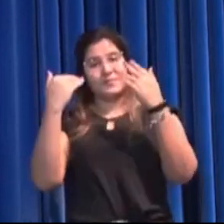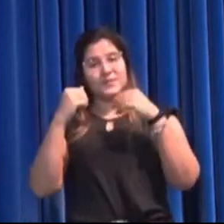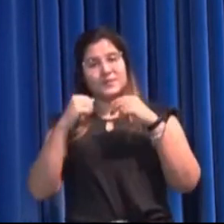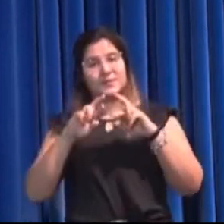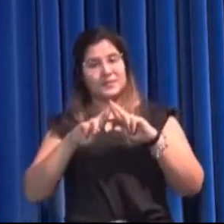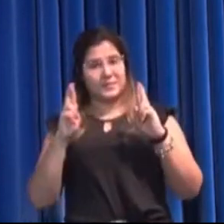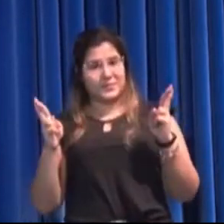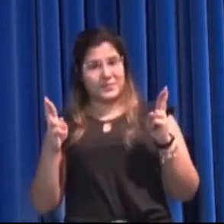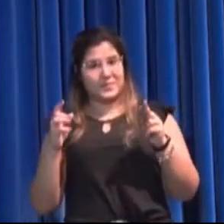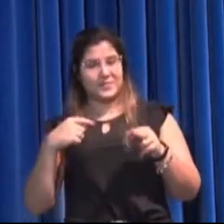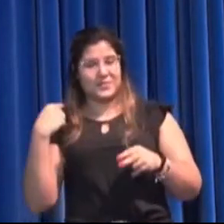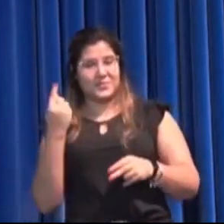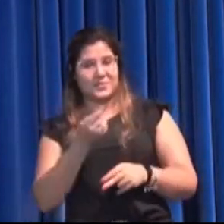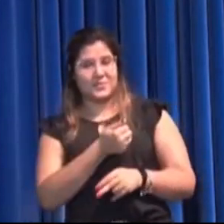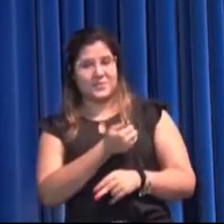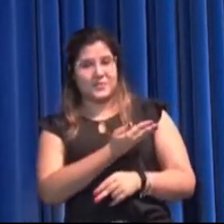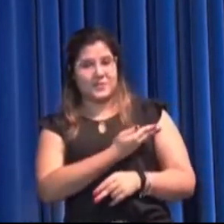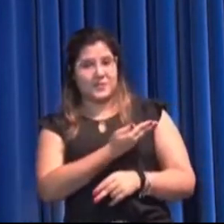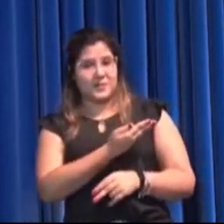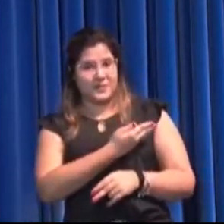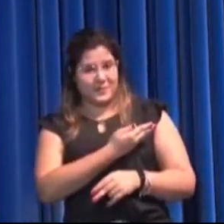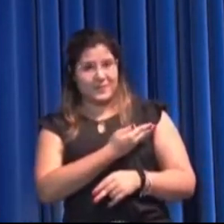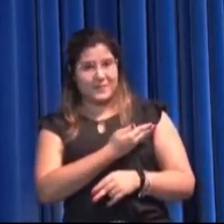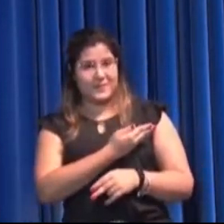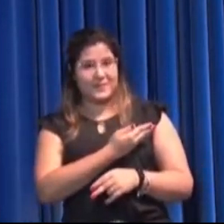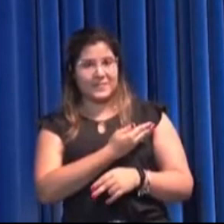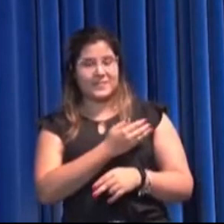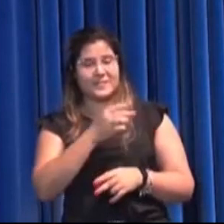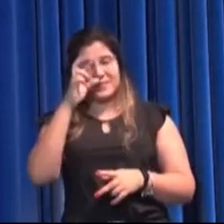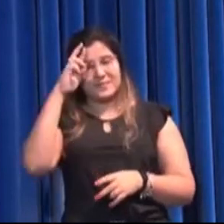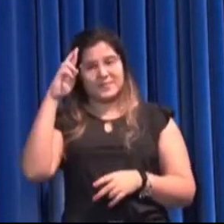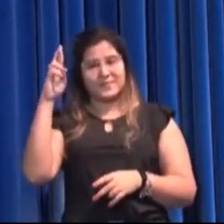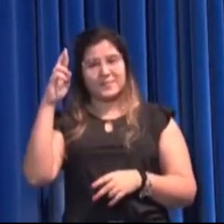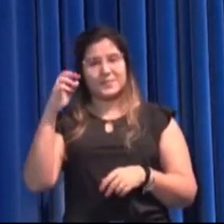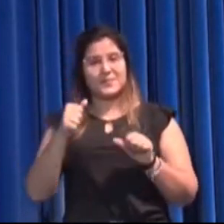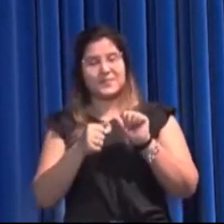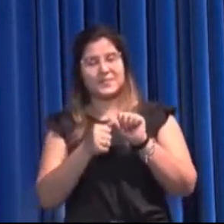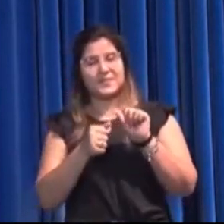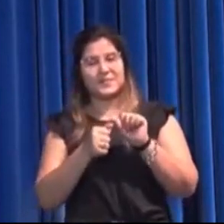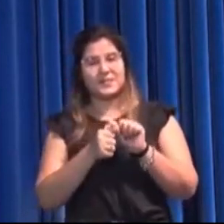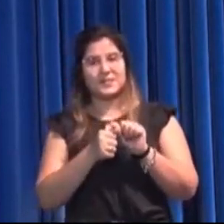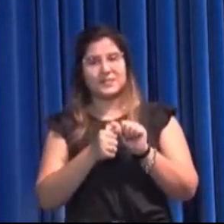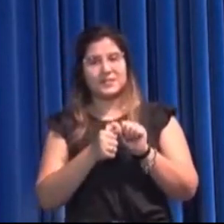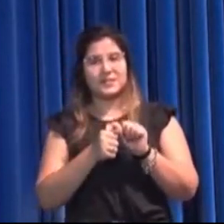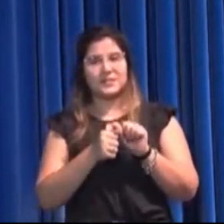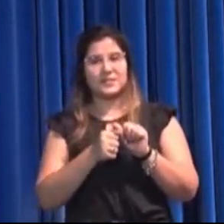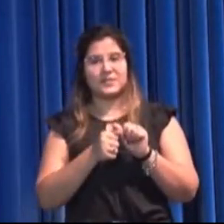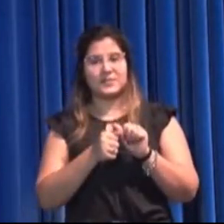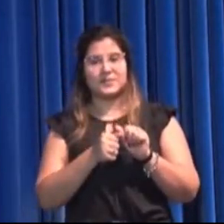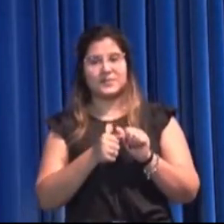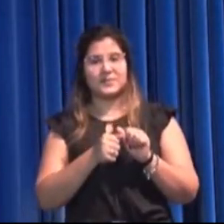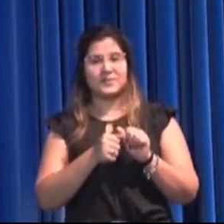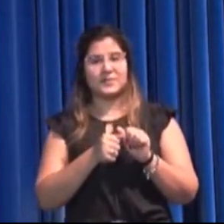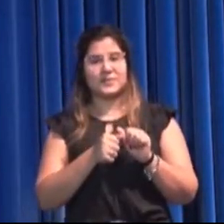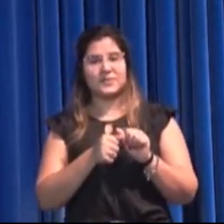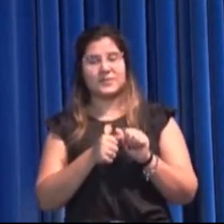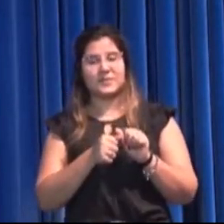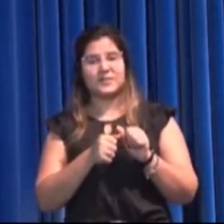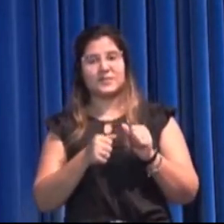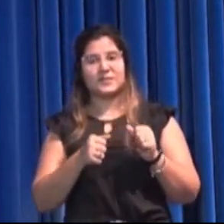esperança aos nossos corações, que o Senhor venha fazer aquilo que Ele é especialista, que é renovar,